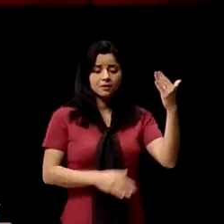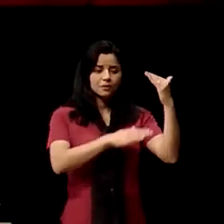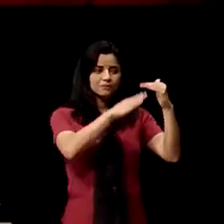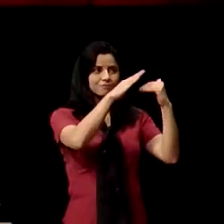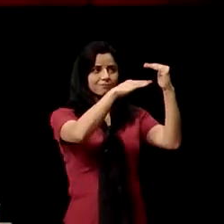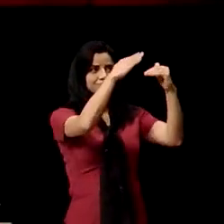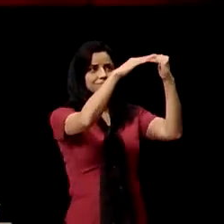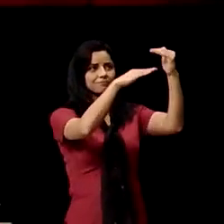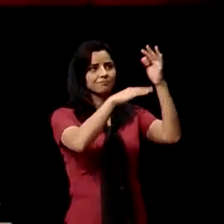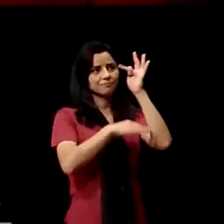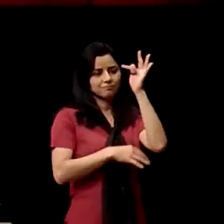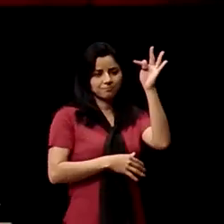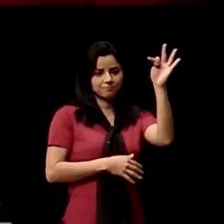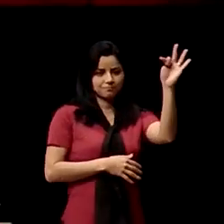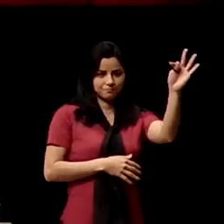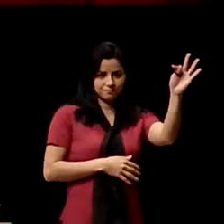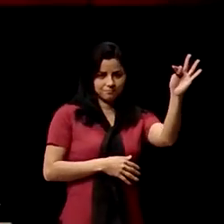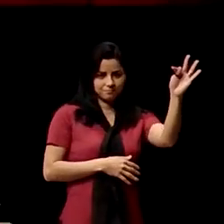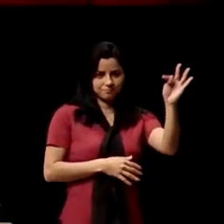construção teórica.